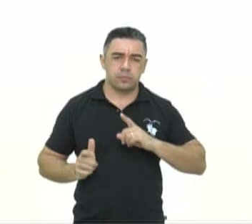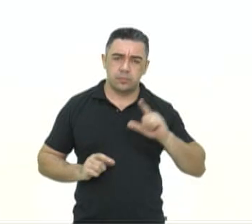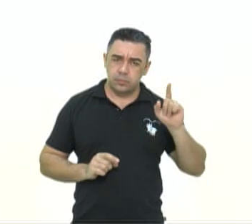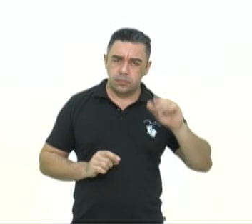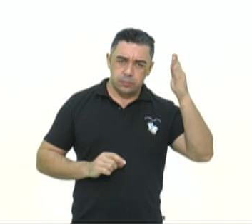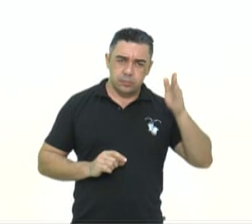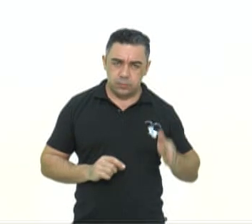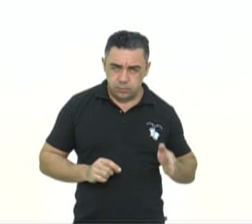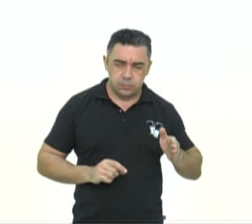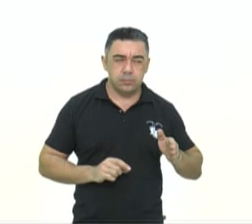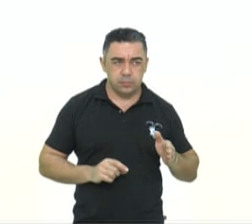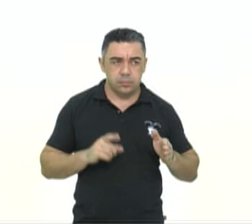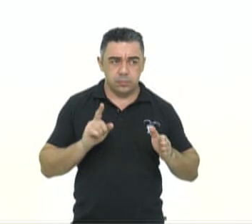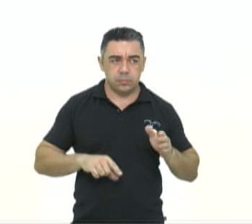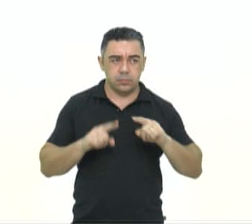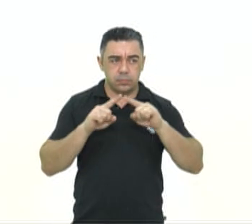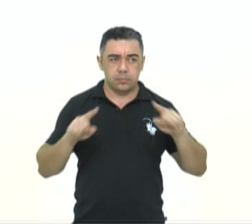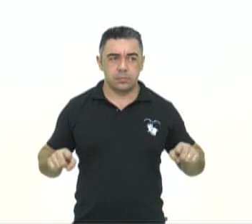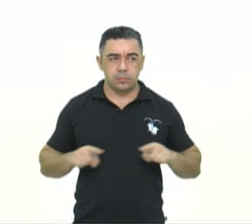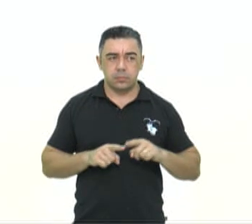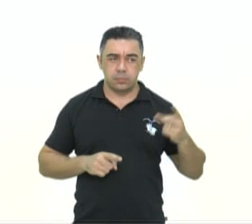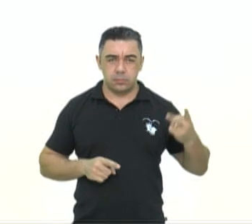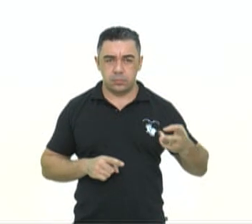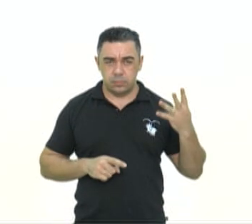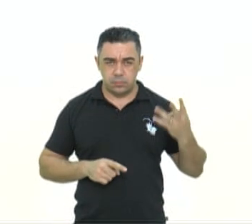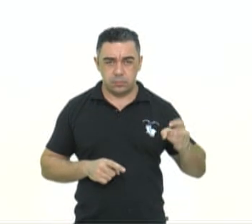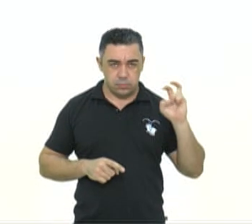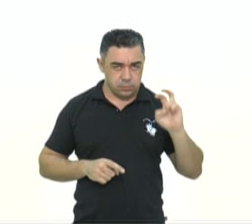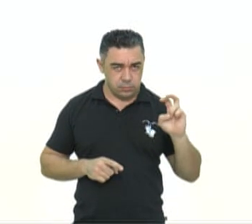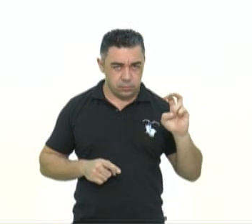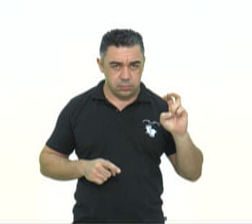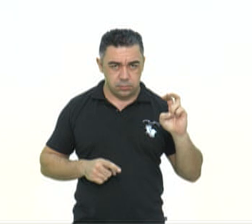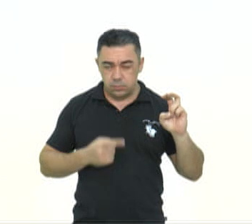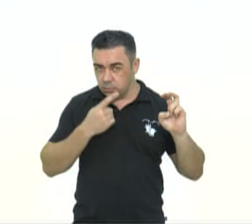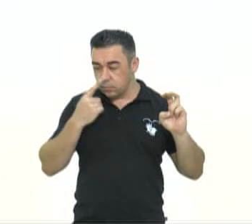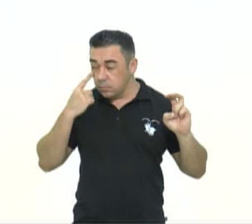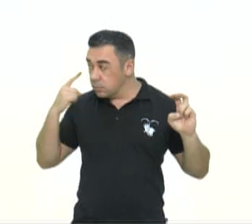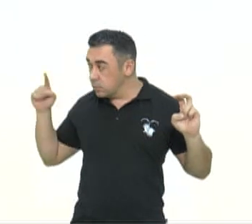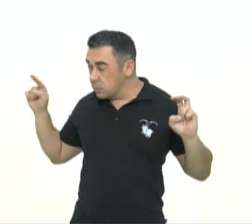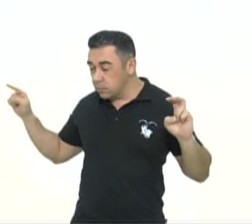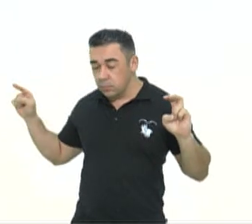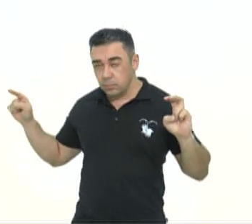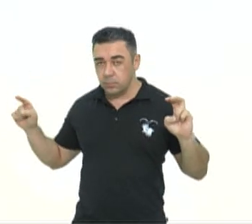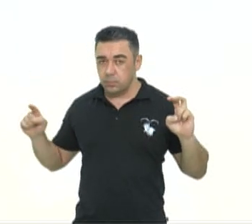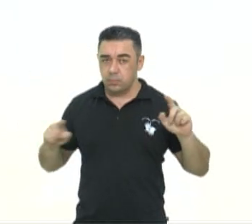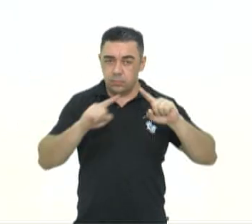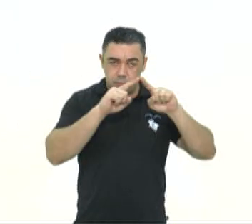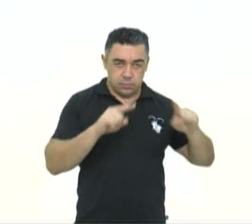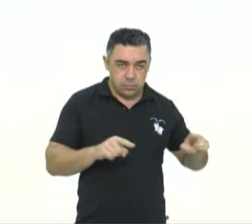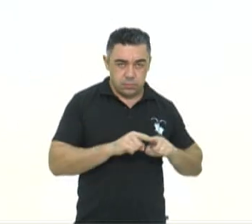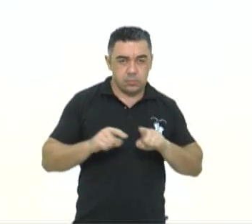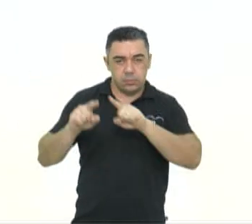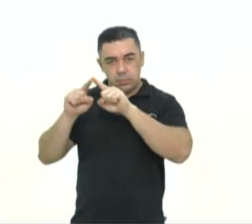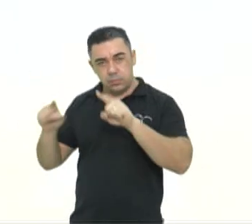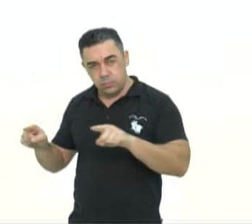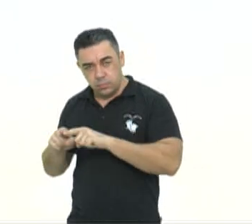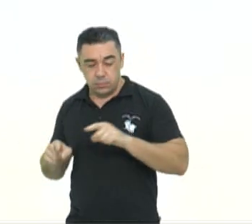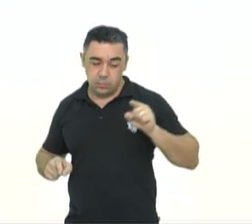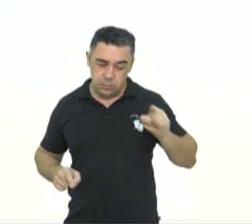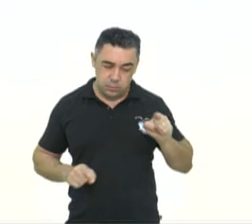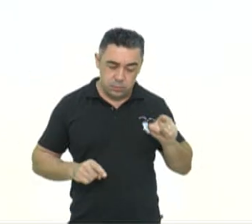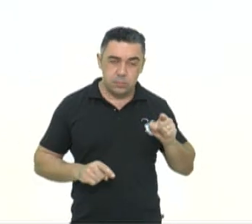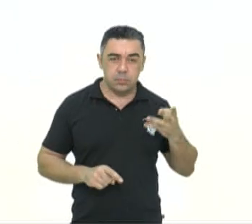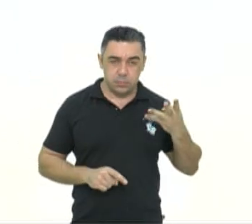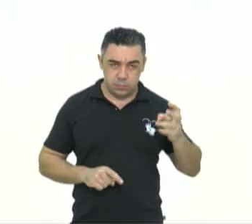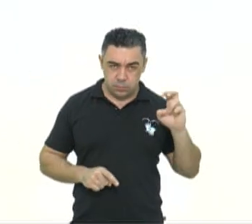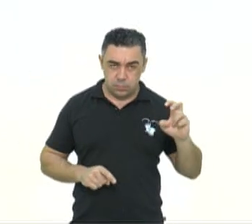de um triângulo mede 45. Então, observe aqui que nós temos dois triângulos. Então, um lado, né,